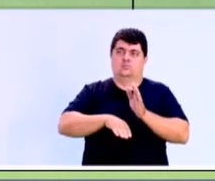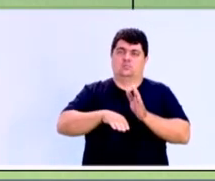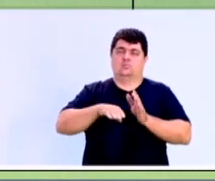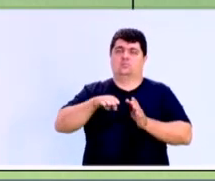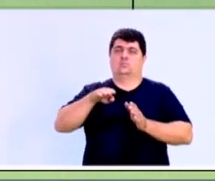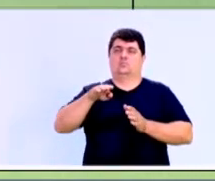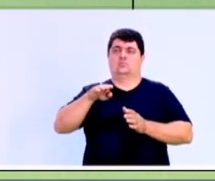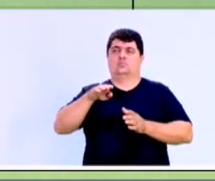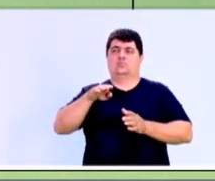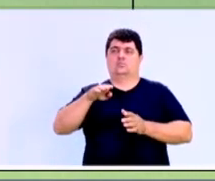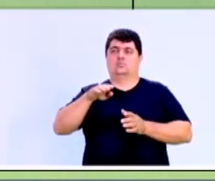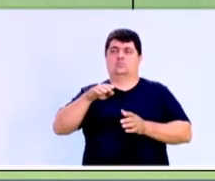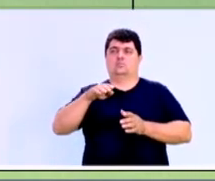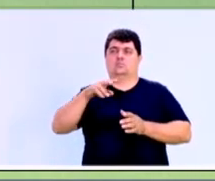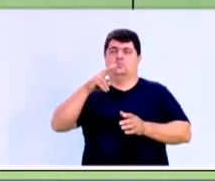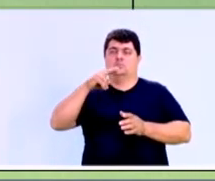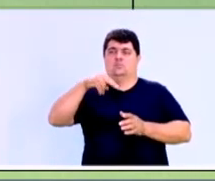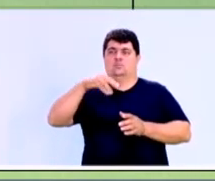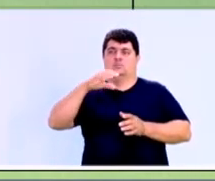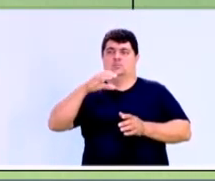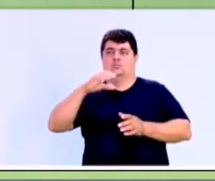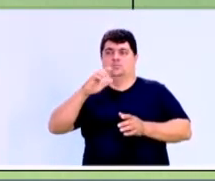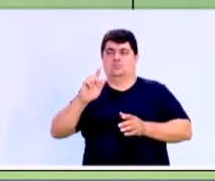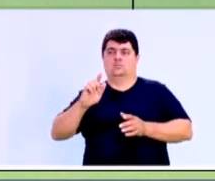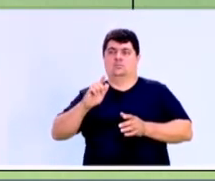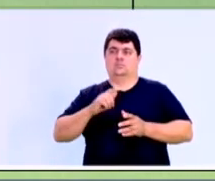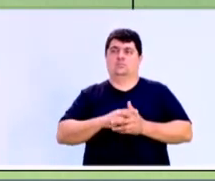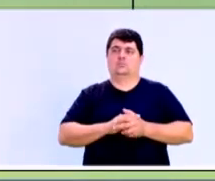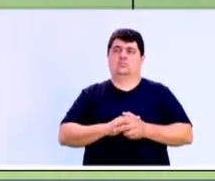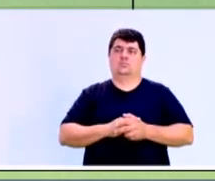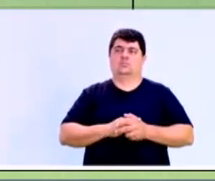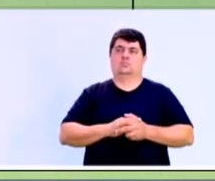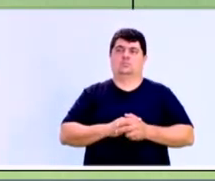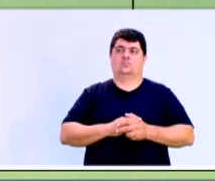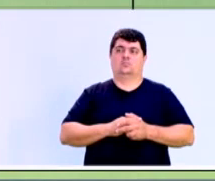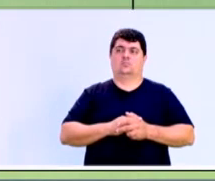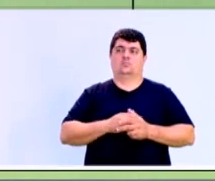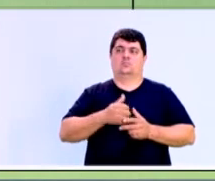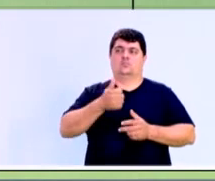o necessidade de capital de giro. Ou seja,